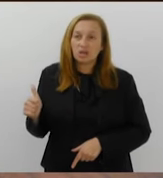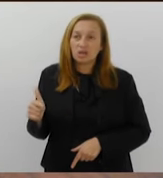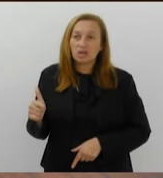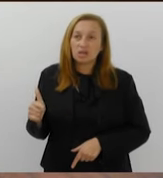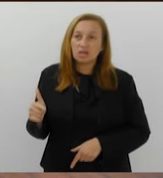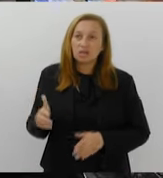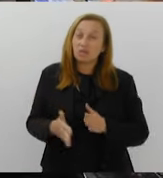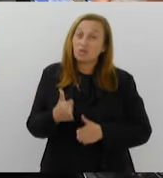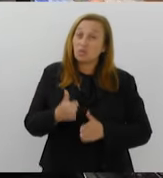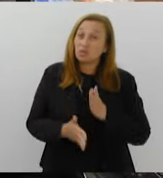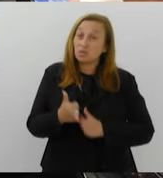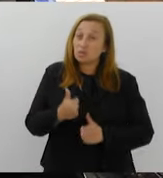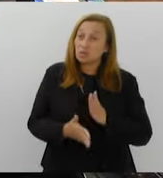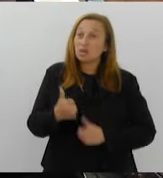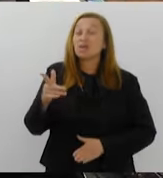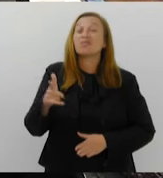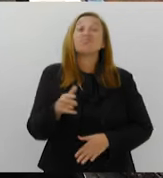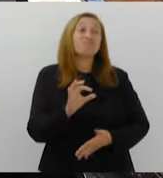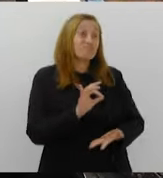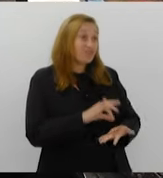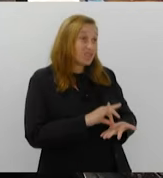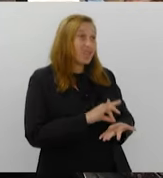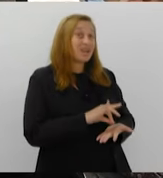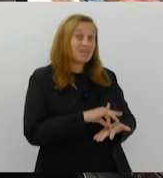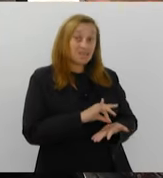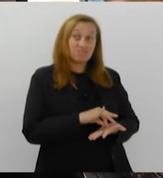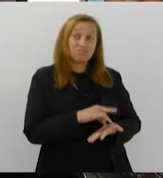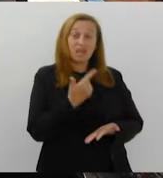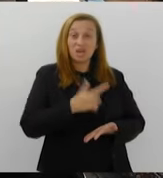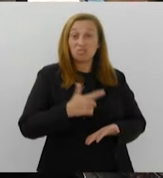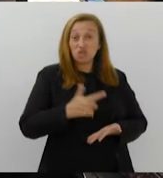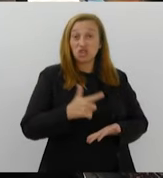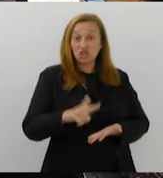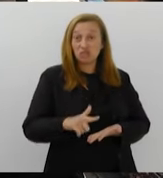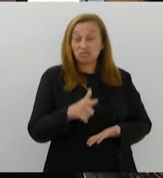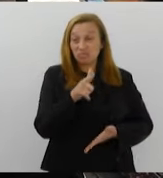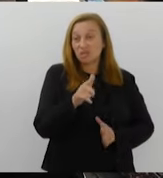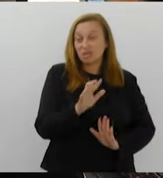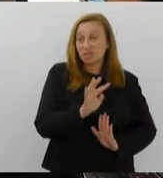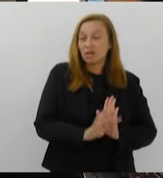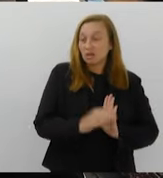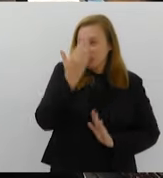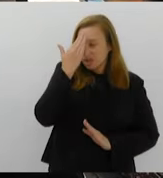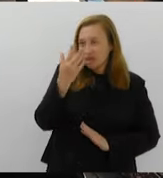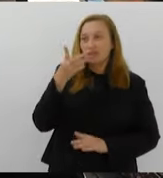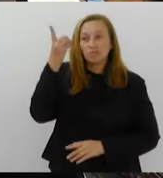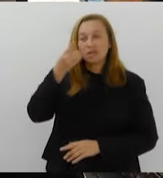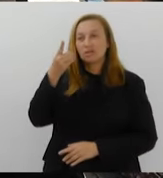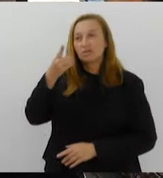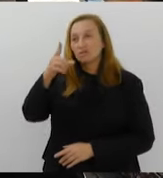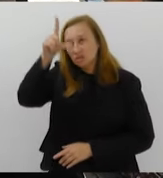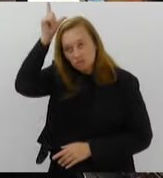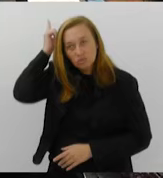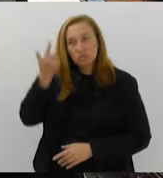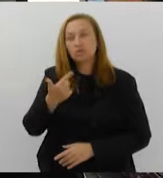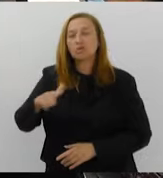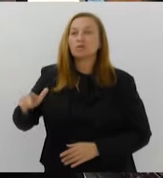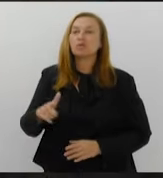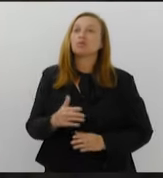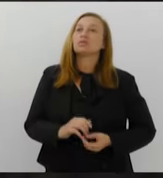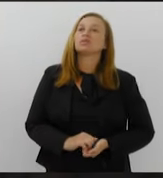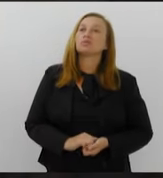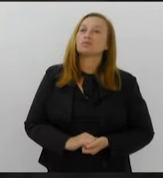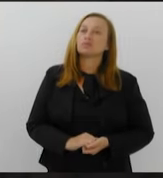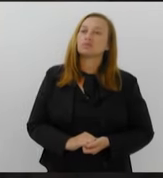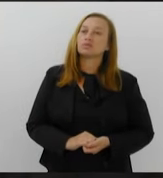Vossa Excelência tem razão. Ele tem que ter essa correção de redação. Obrigado, deputado Luiz Paulo. Próxima publicação